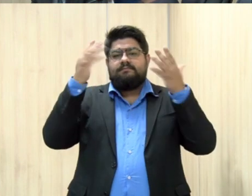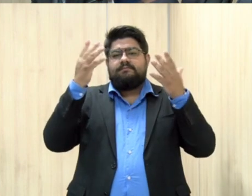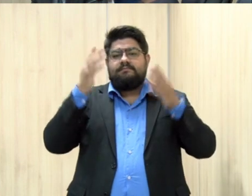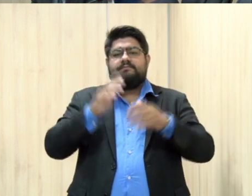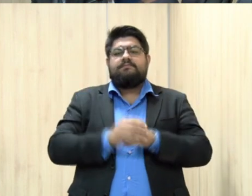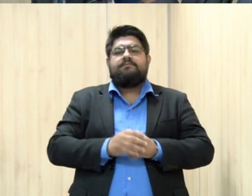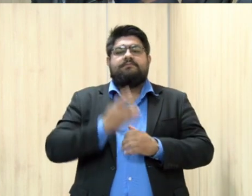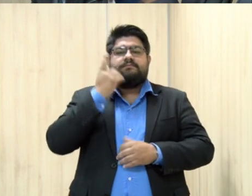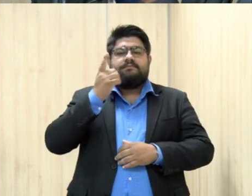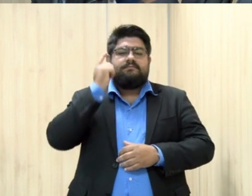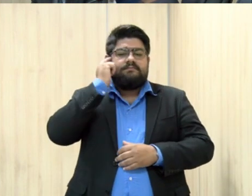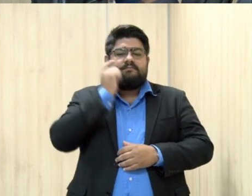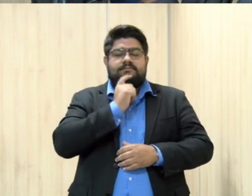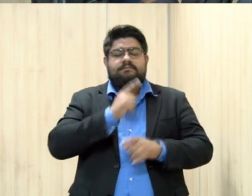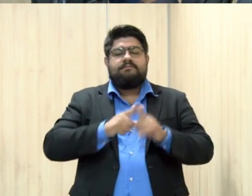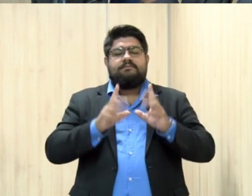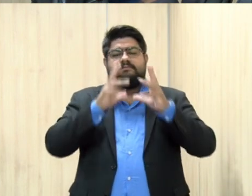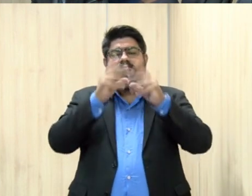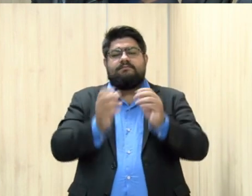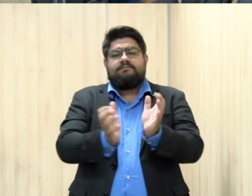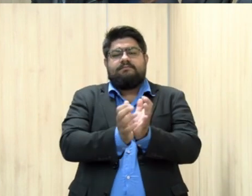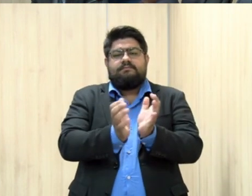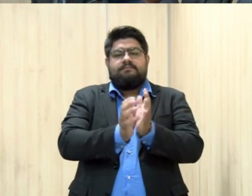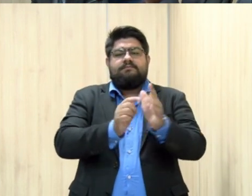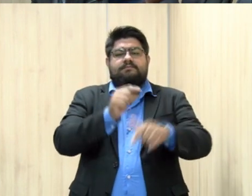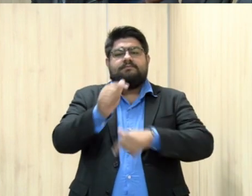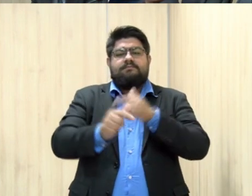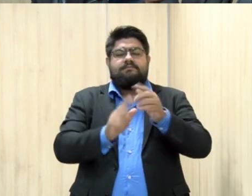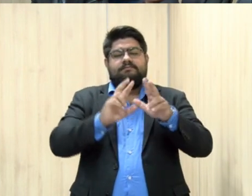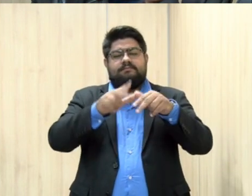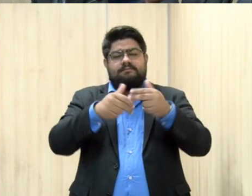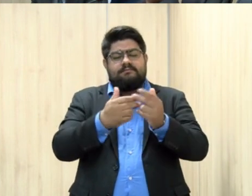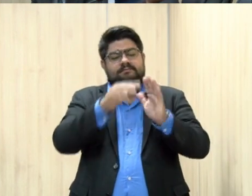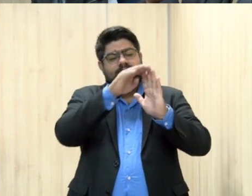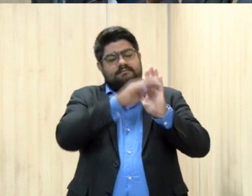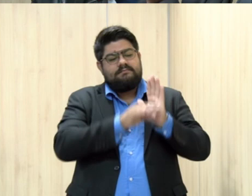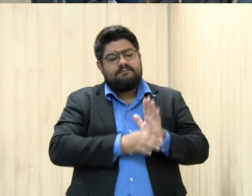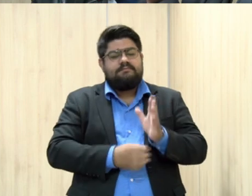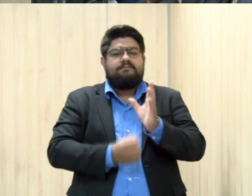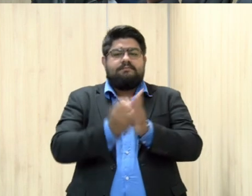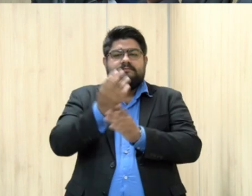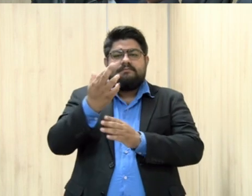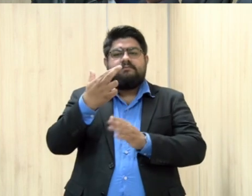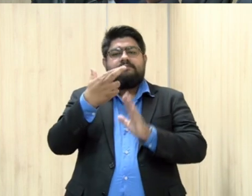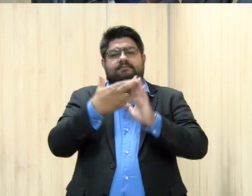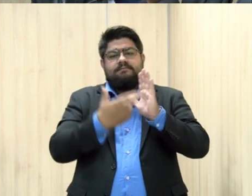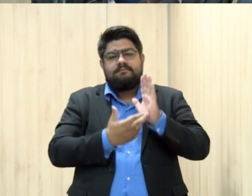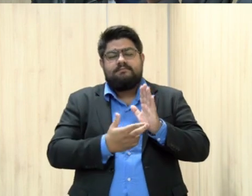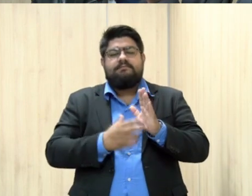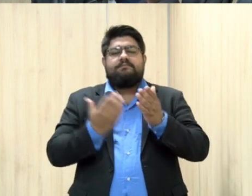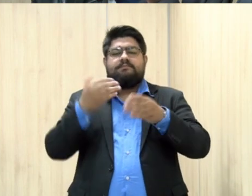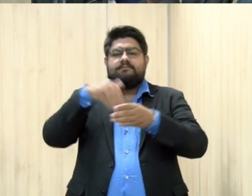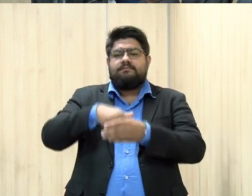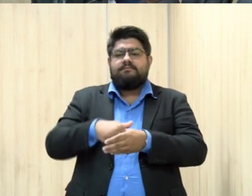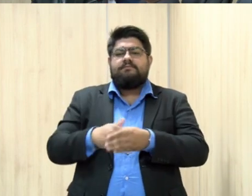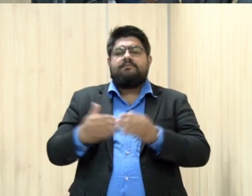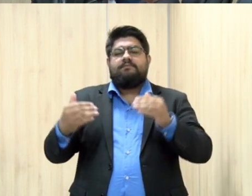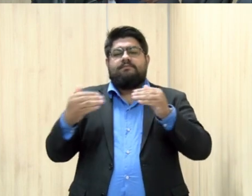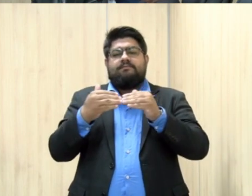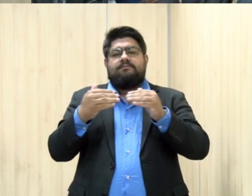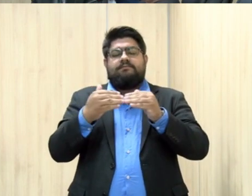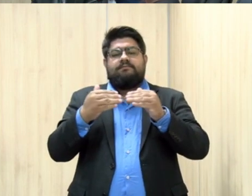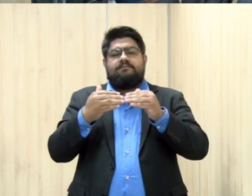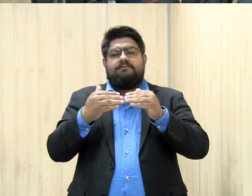apenas o deputado Laerte Gomes mas toda sua Assessoria pela técnica Legislativa na redação da Norma portanto favorável